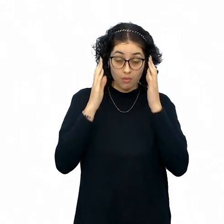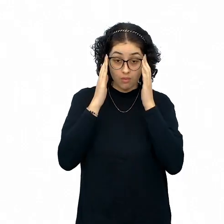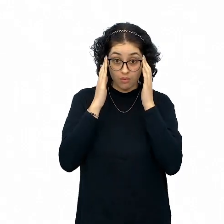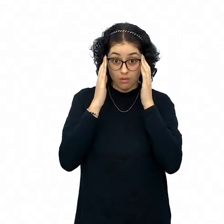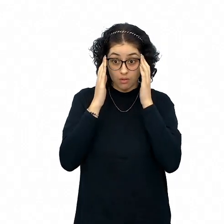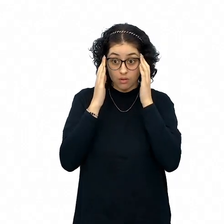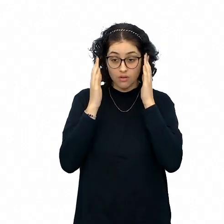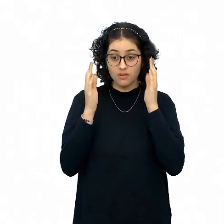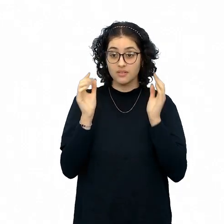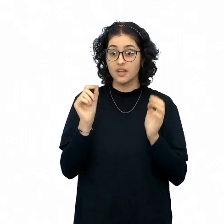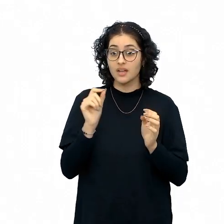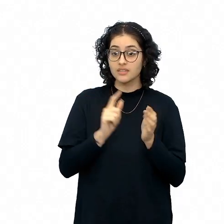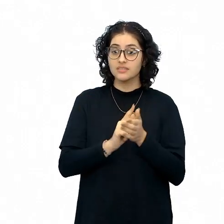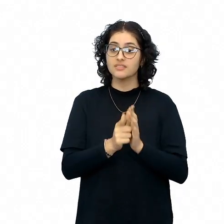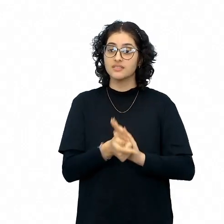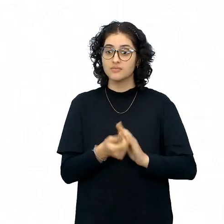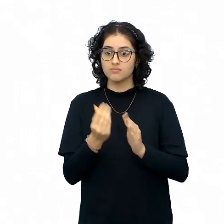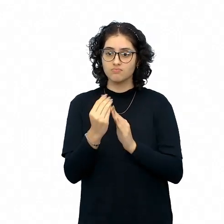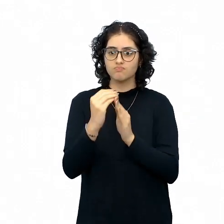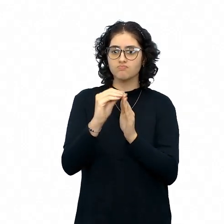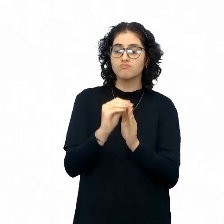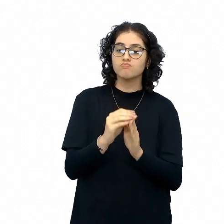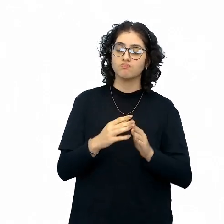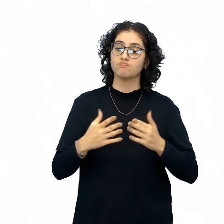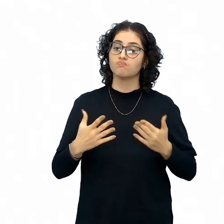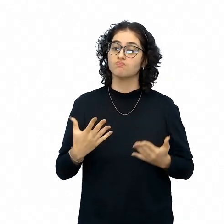proposto na sequência de atividades 1 do volume 2,